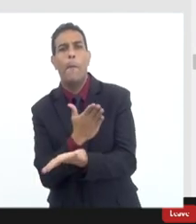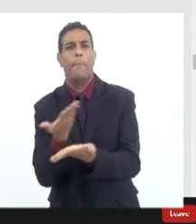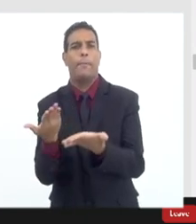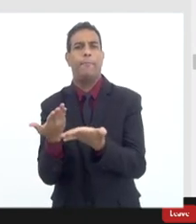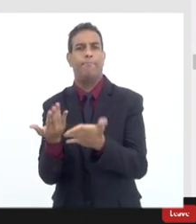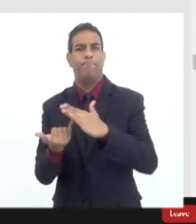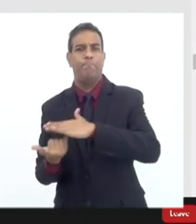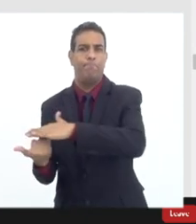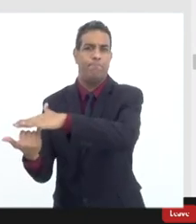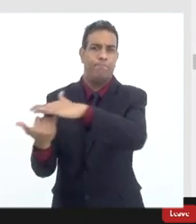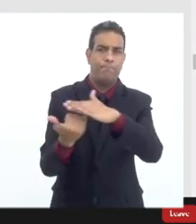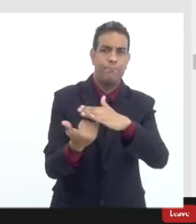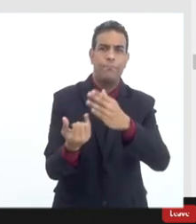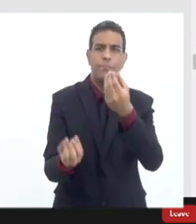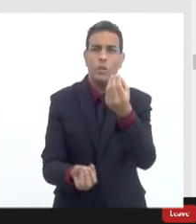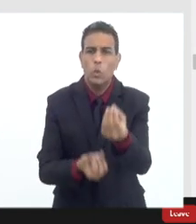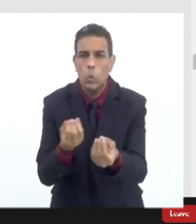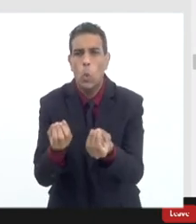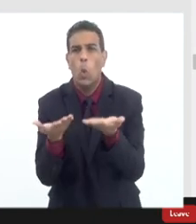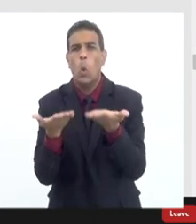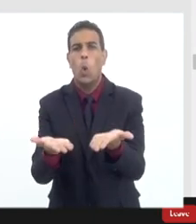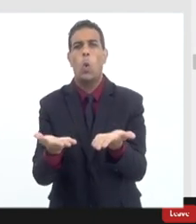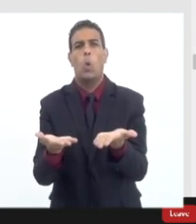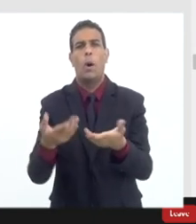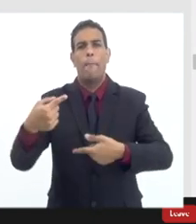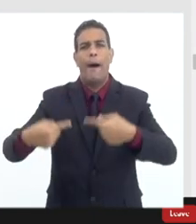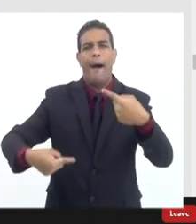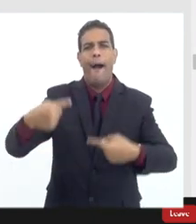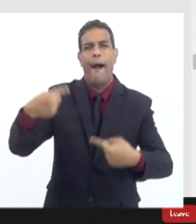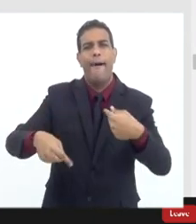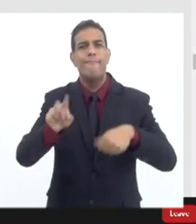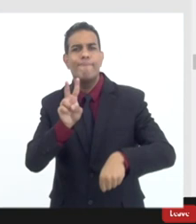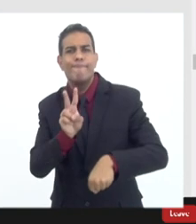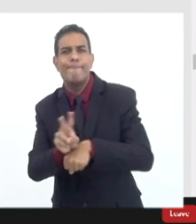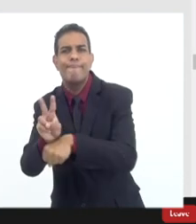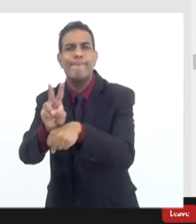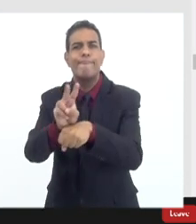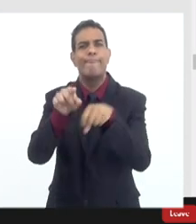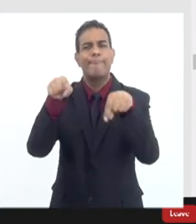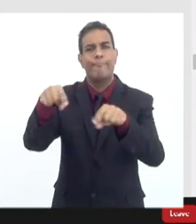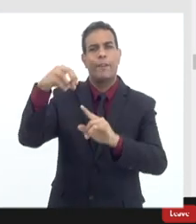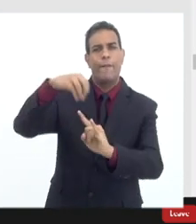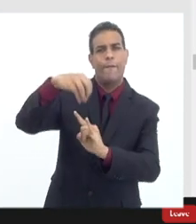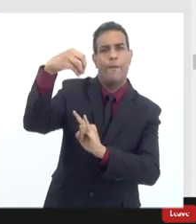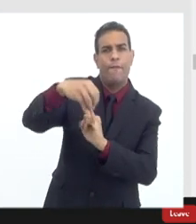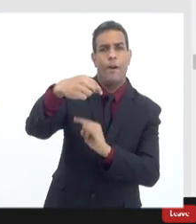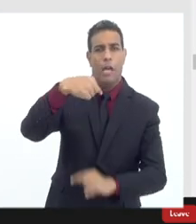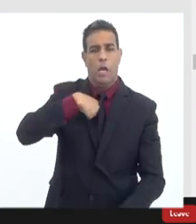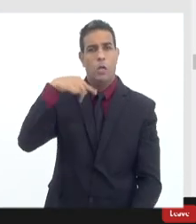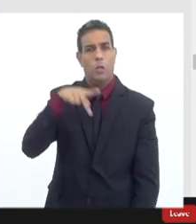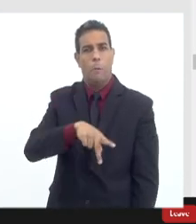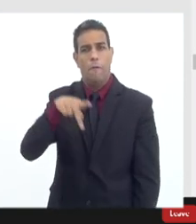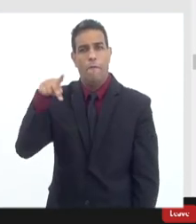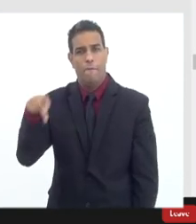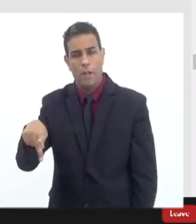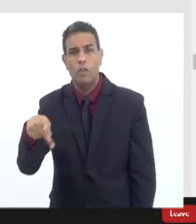têm usado esse teste como parte da sua política de rastreamento. Eu cito aqui a Fiocruz, onde eu sou professor,